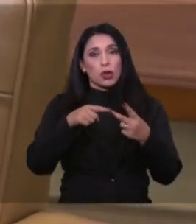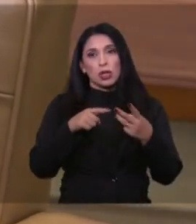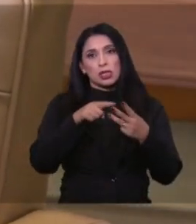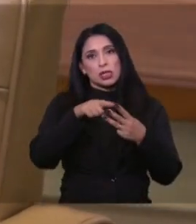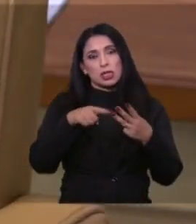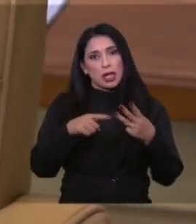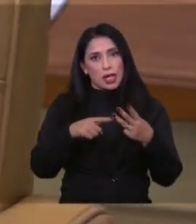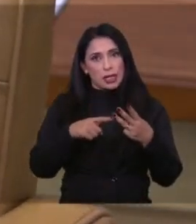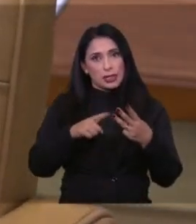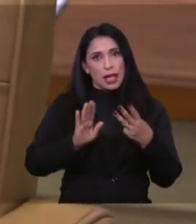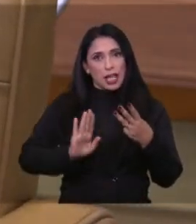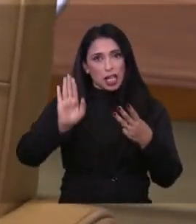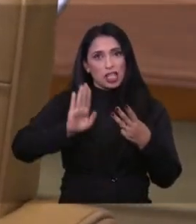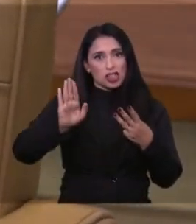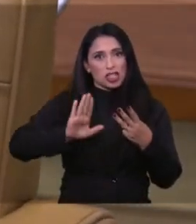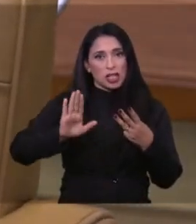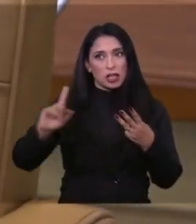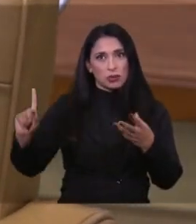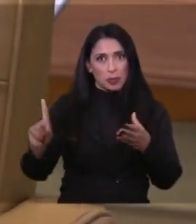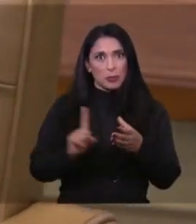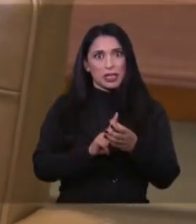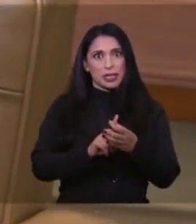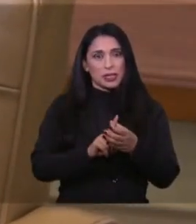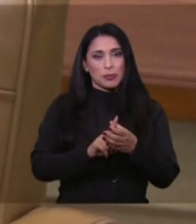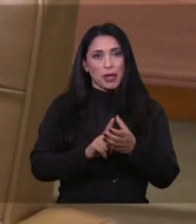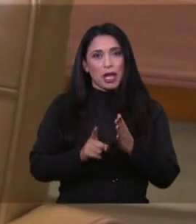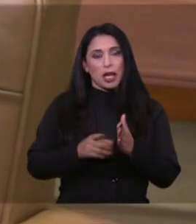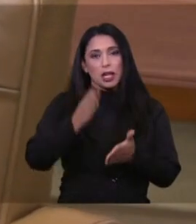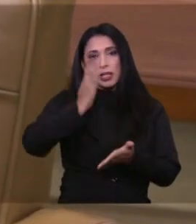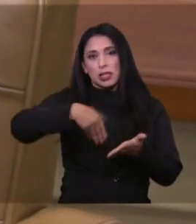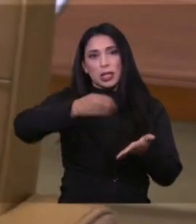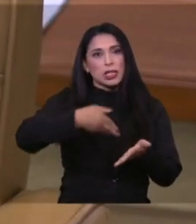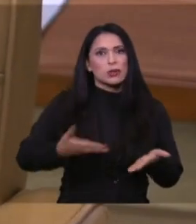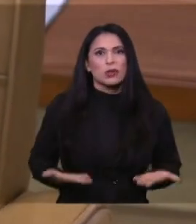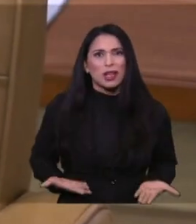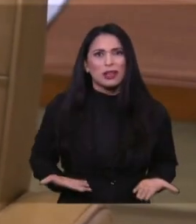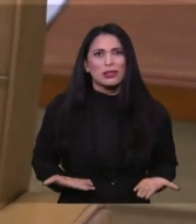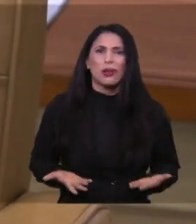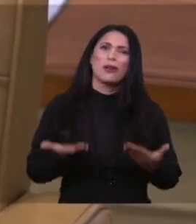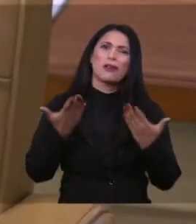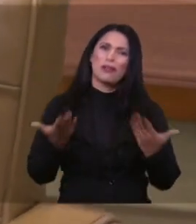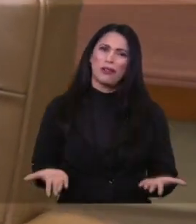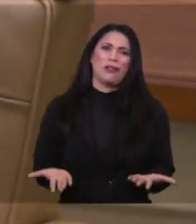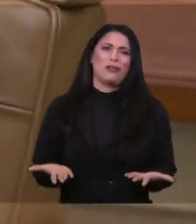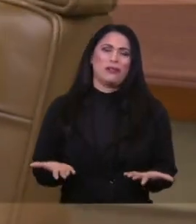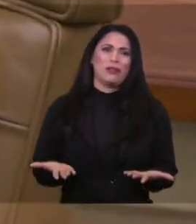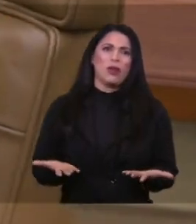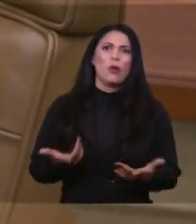que estavam colocados. Veja o tamanho do casuísmo.